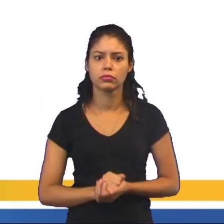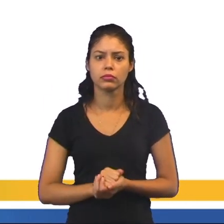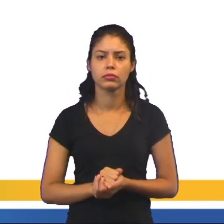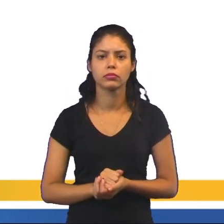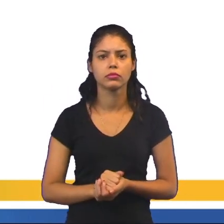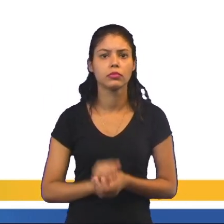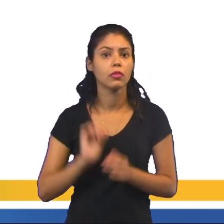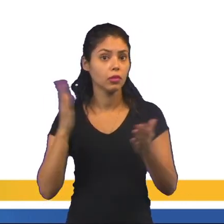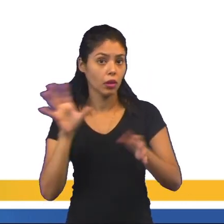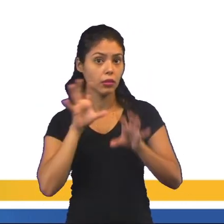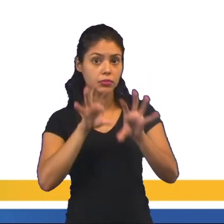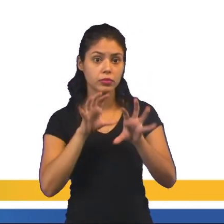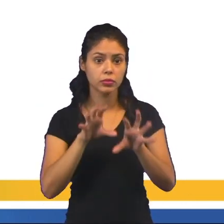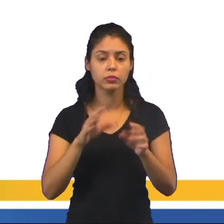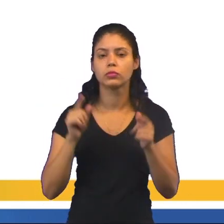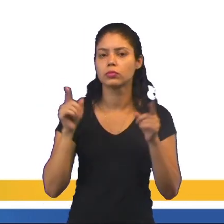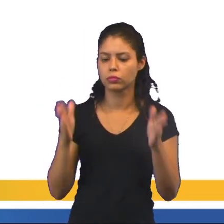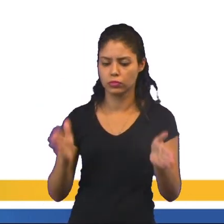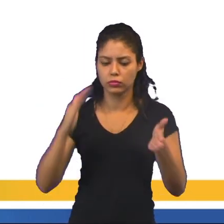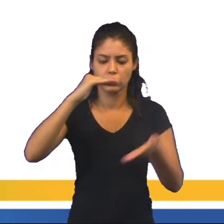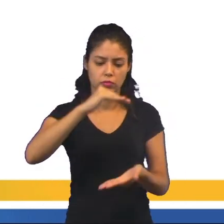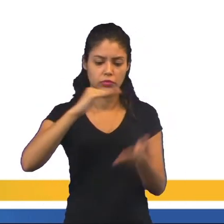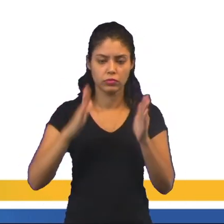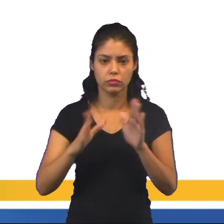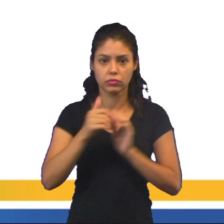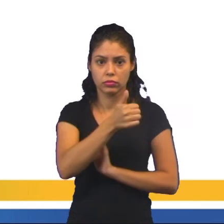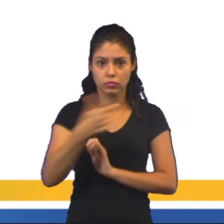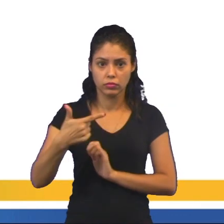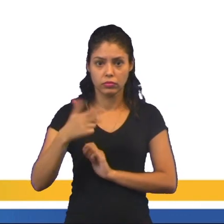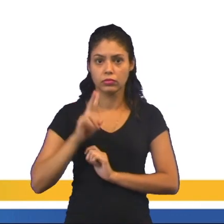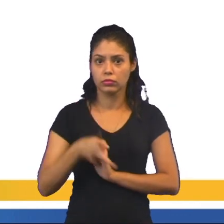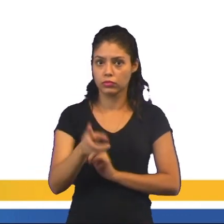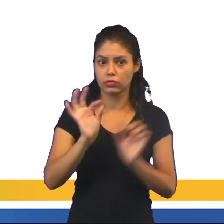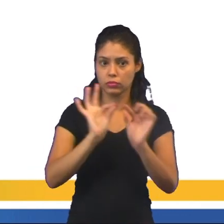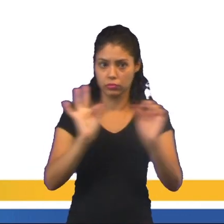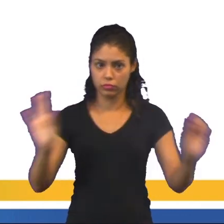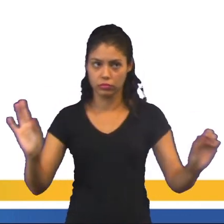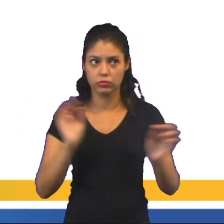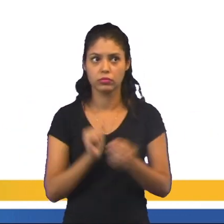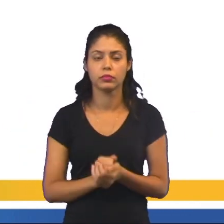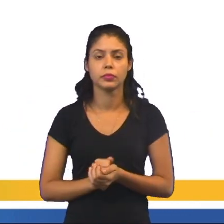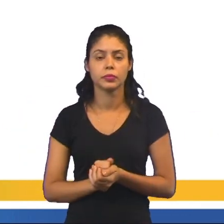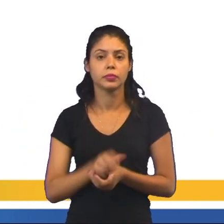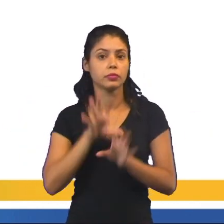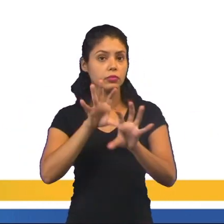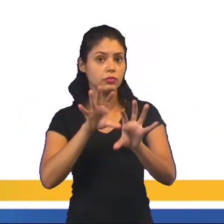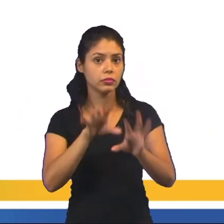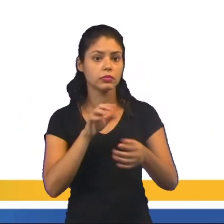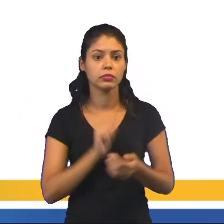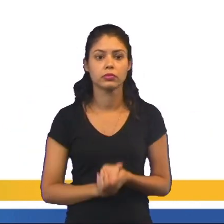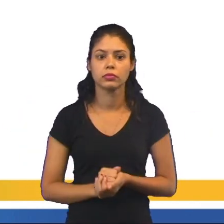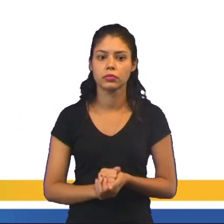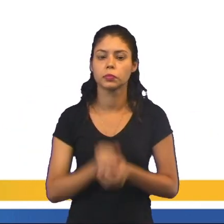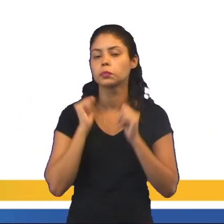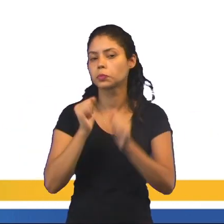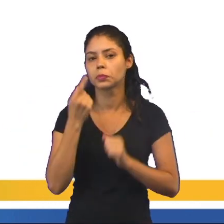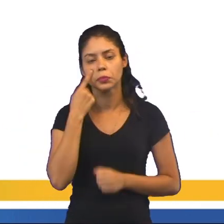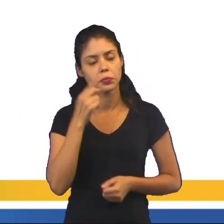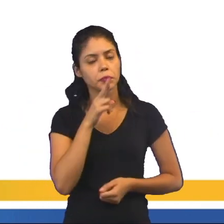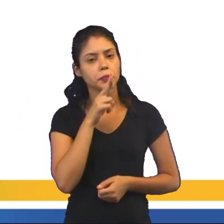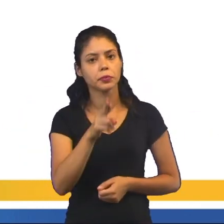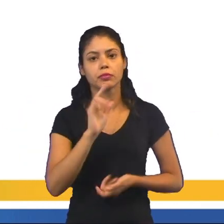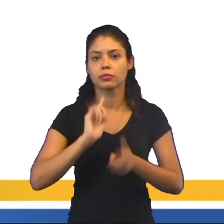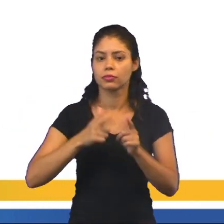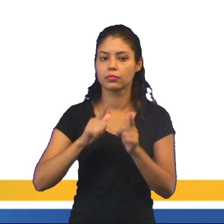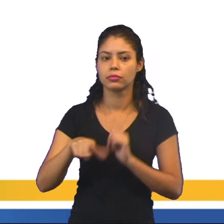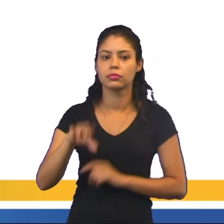reta. Logo, o cubo possui 12 segmentos de reta. Com isso aí, a gente pode olhar que a